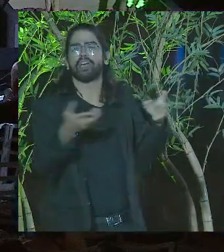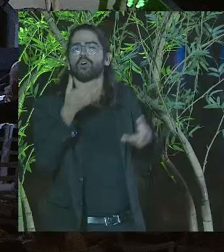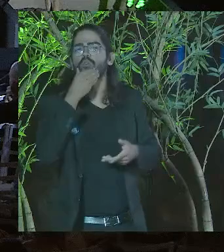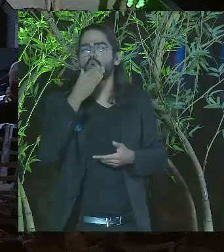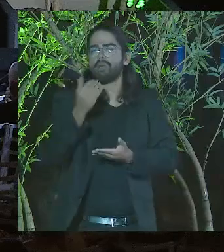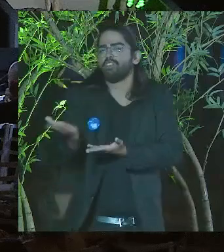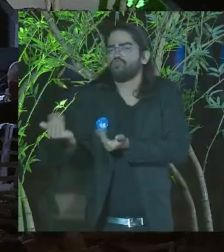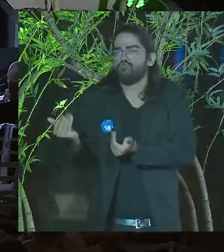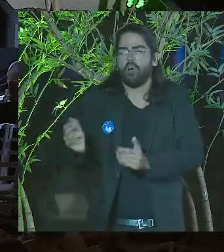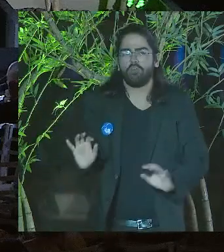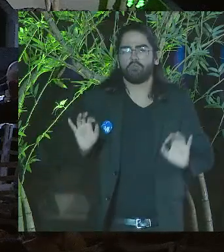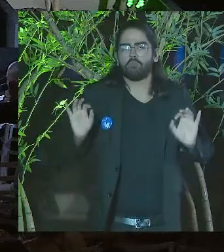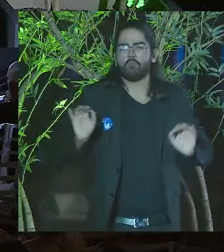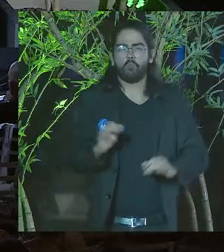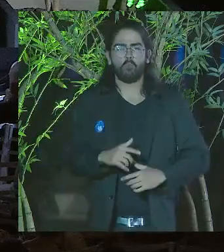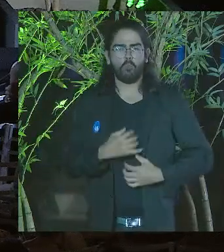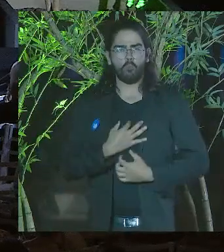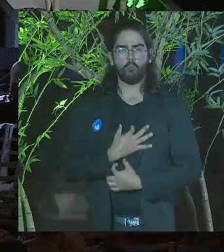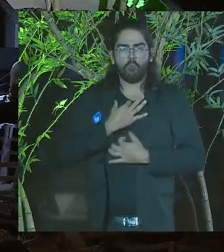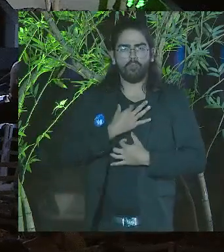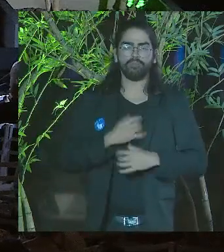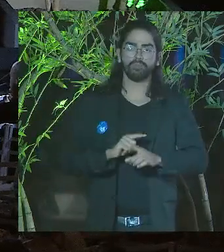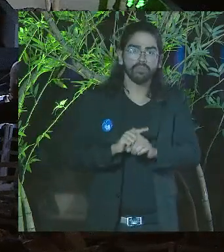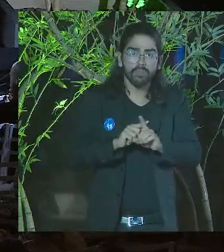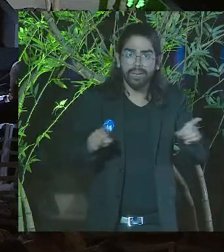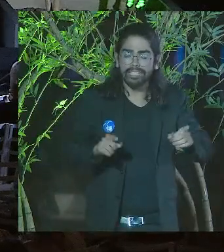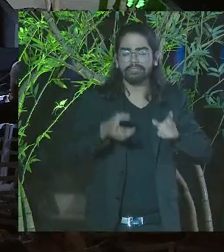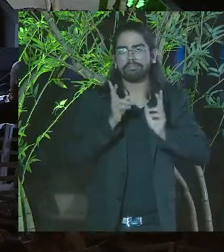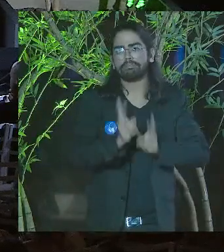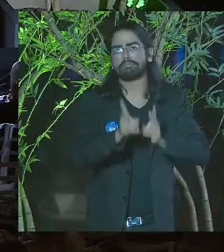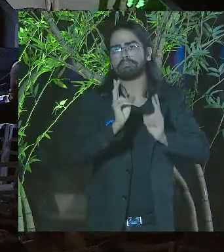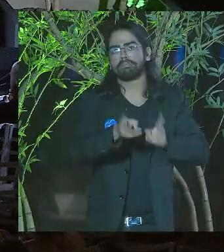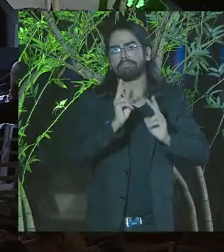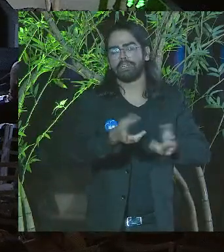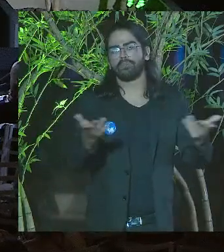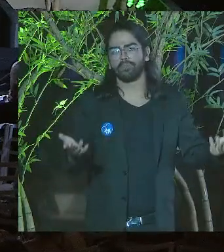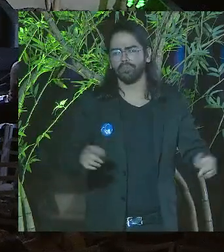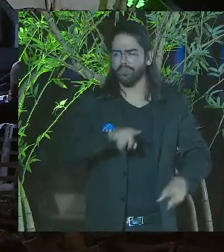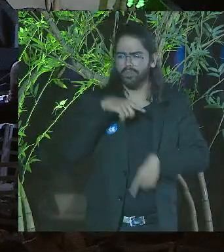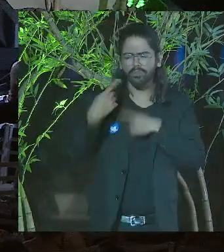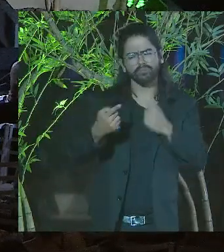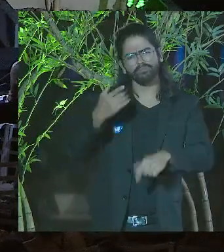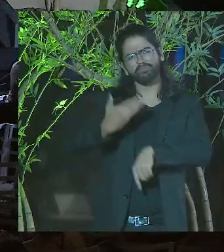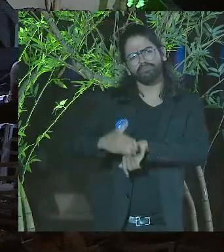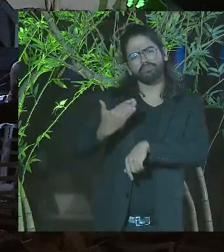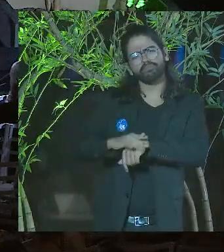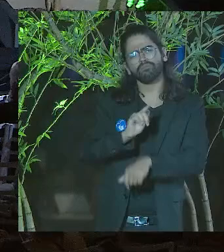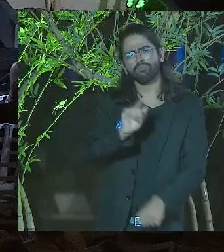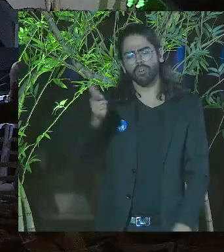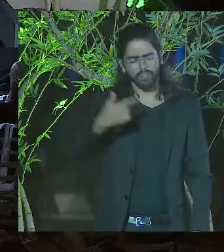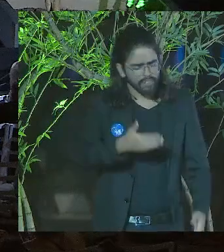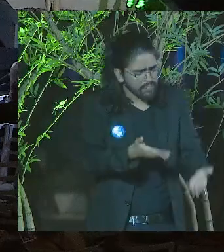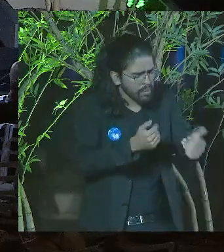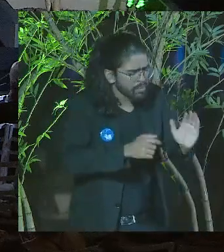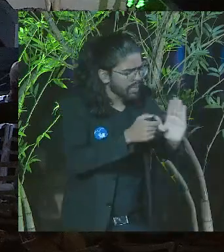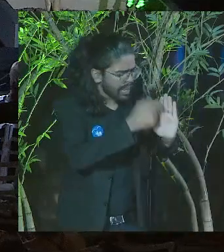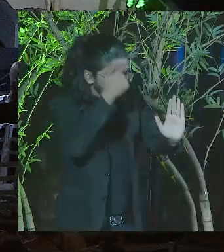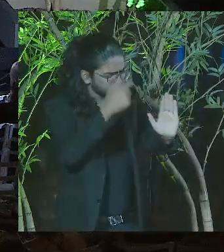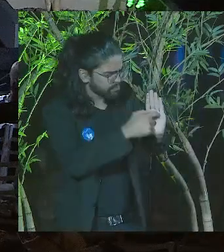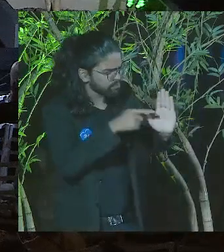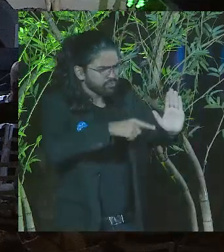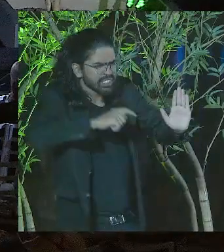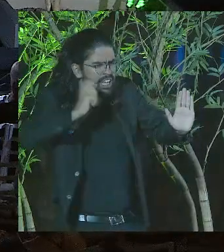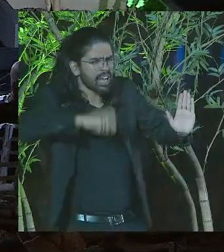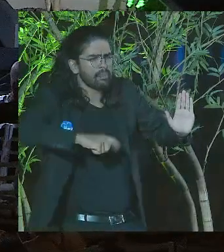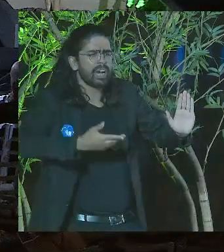jovem, mas ainda continua dentro do mesmo padrão. E ela foi num outro exercício, ela falou, vamos lá, ChatGPT, você pode